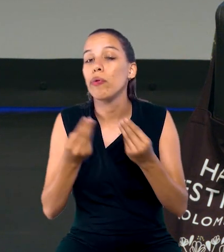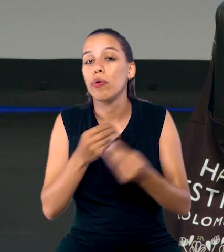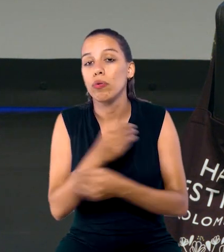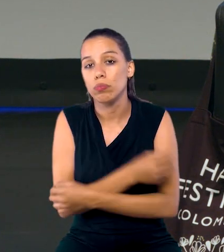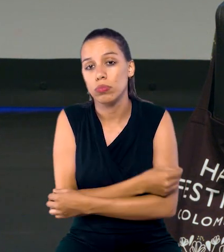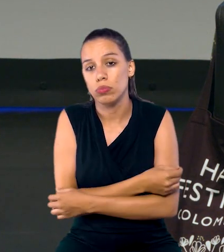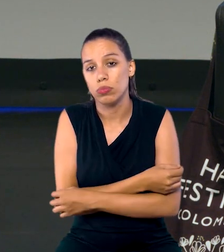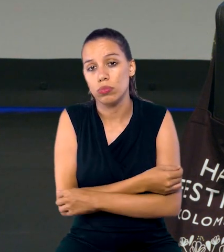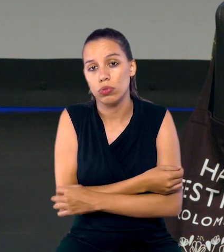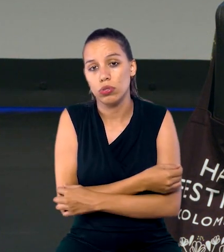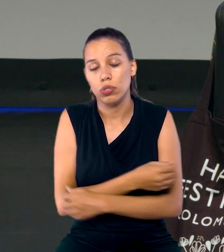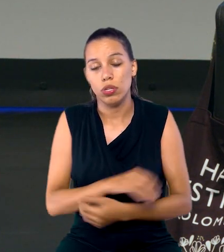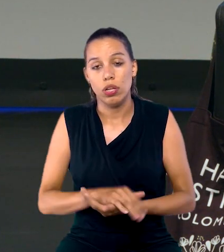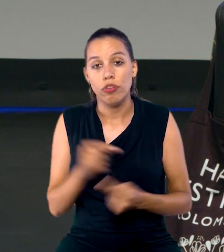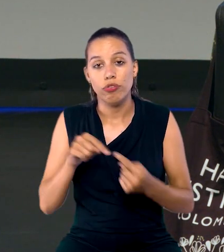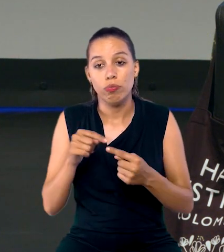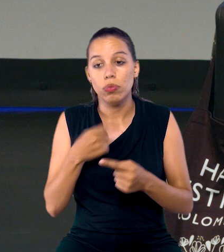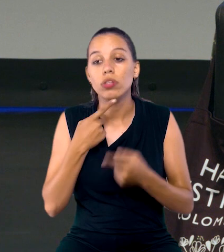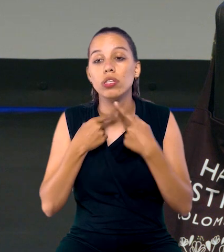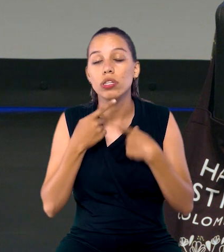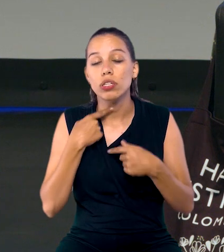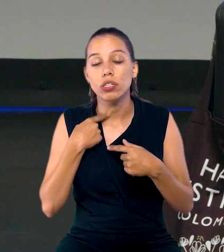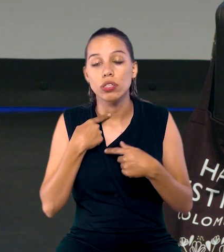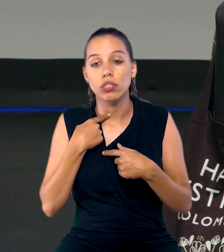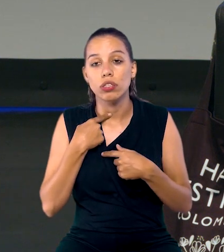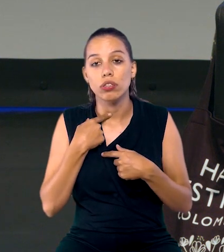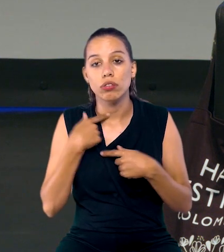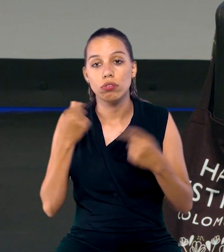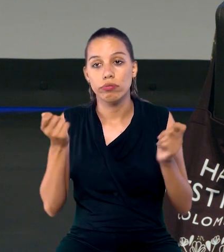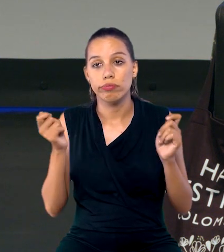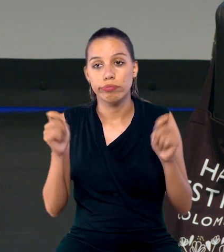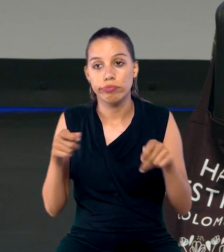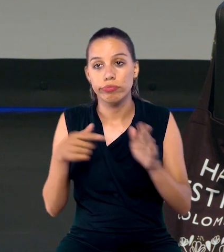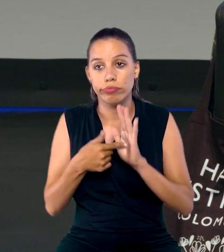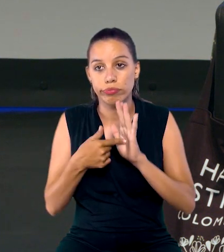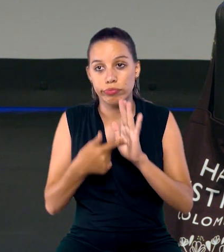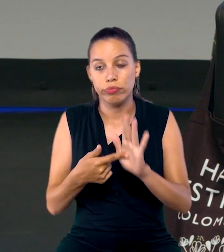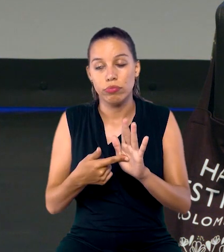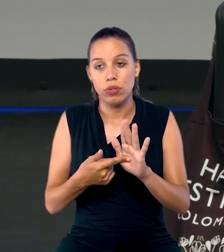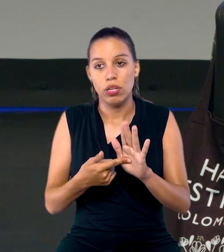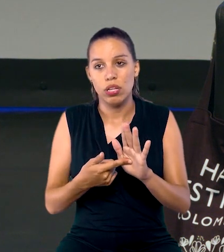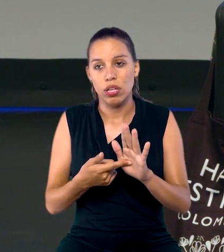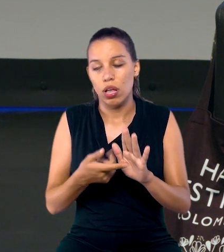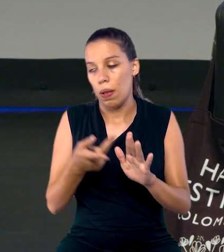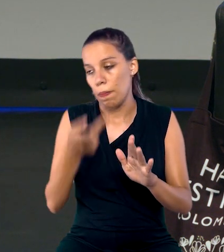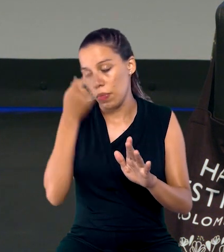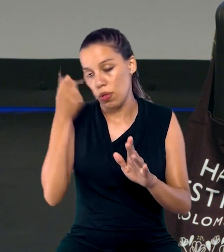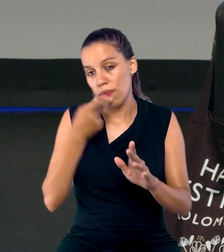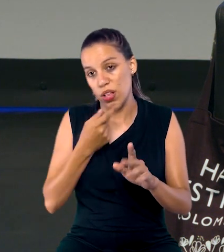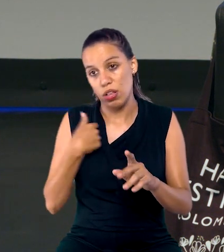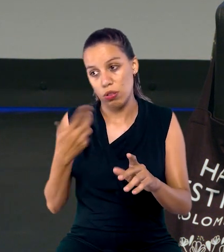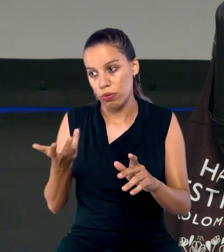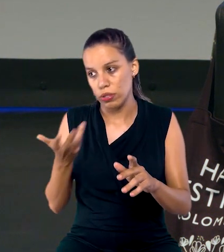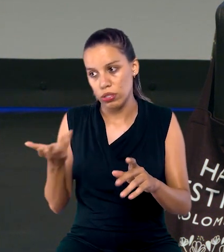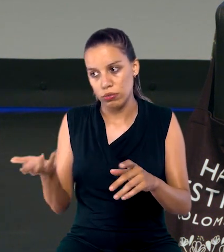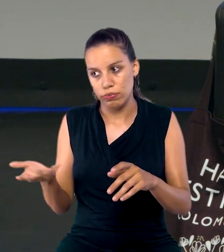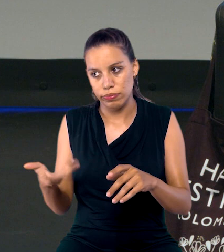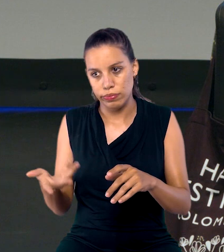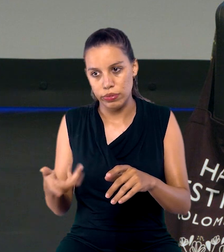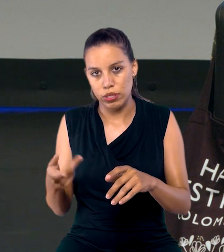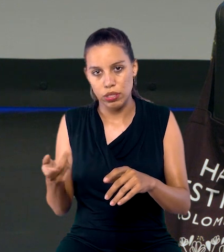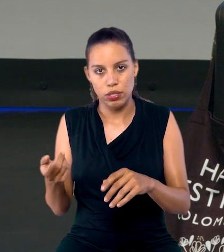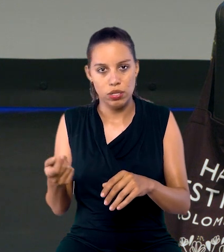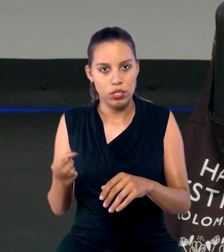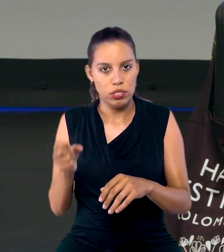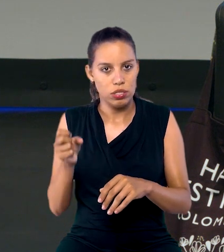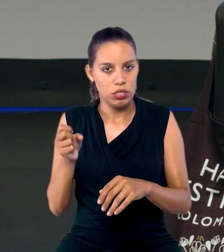E eu acho que isso que você traz do desejo mostra muito isso. Que quando as pessoas falam, né, eu não quero perder tempo, não tem escolha